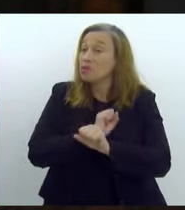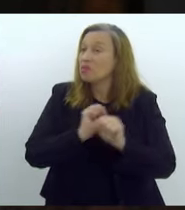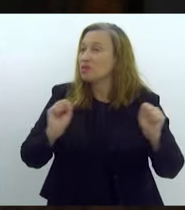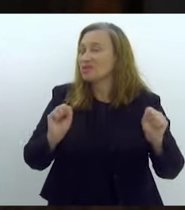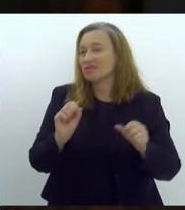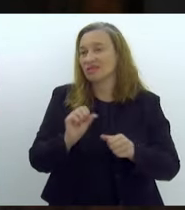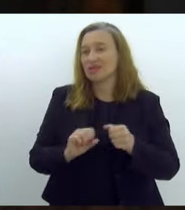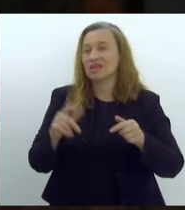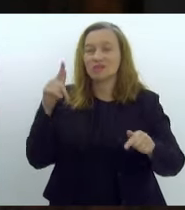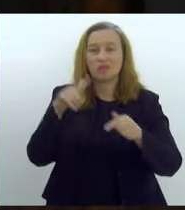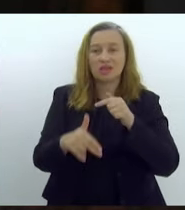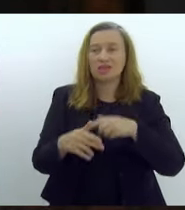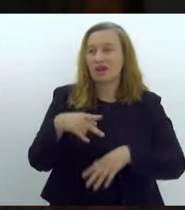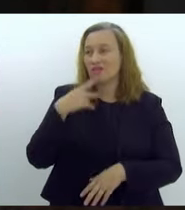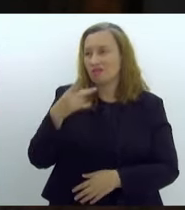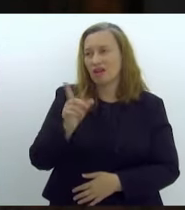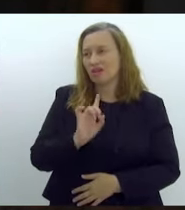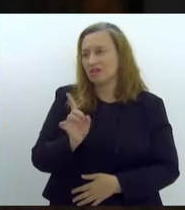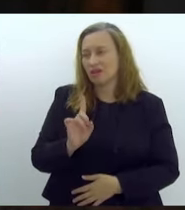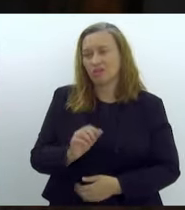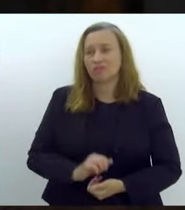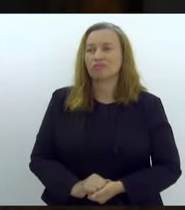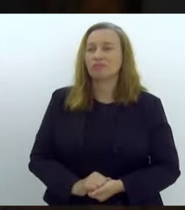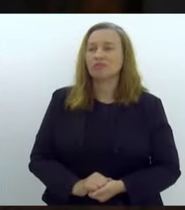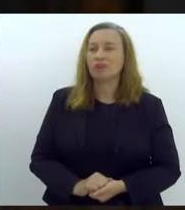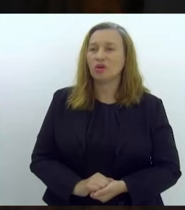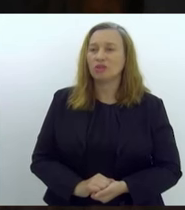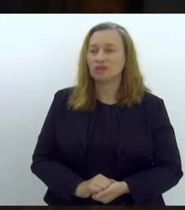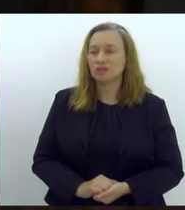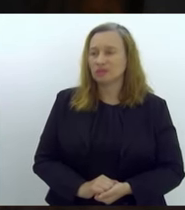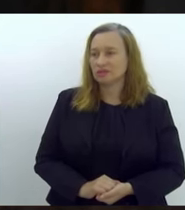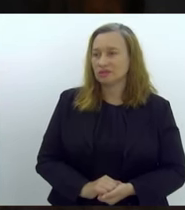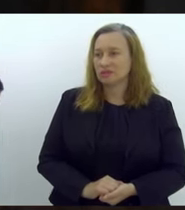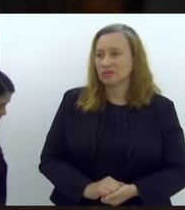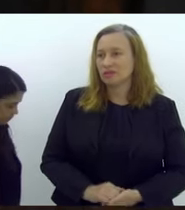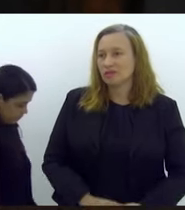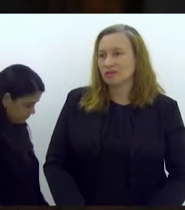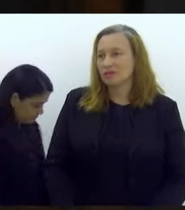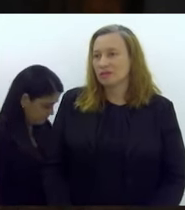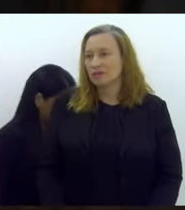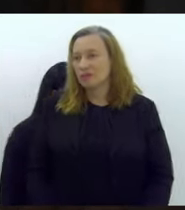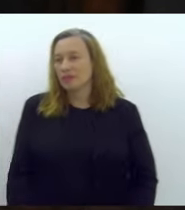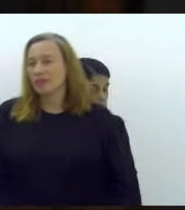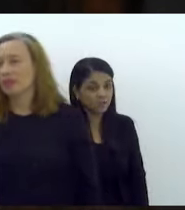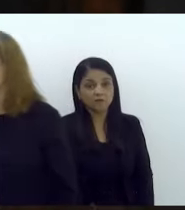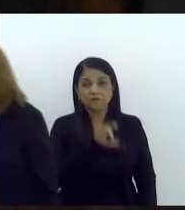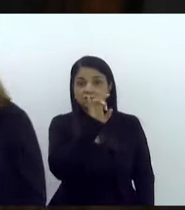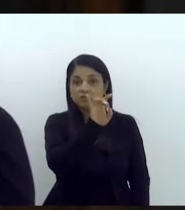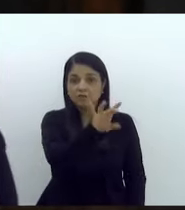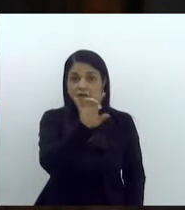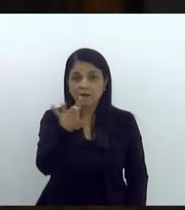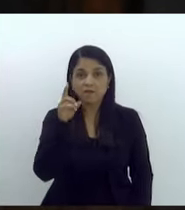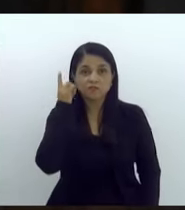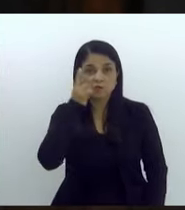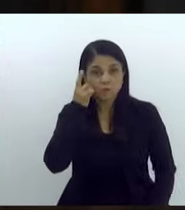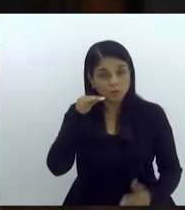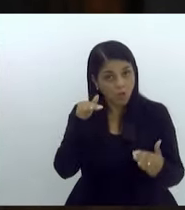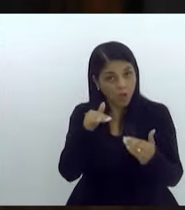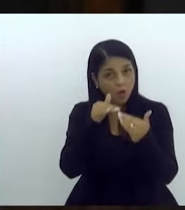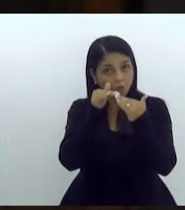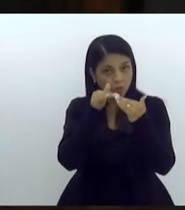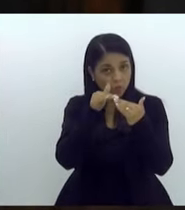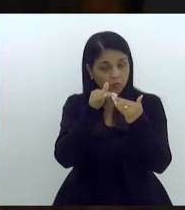isso, impedir a fala nem a manifestação individual de cada deputado. O que houve-se um acordo para a